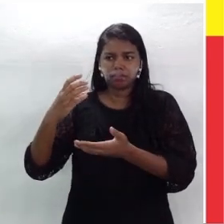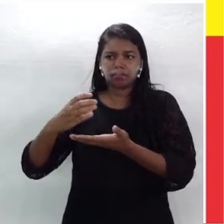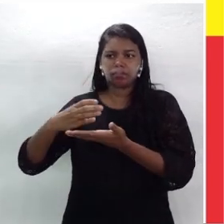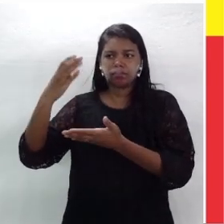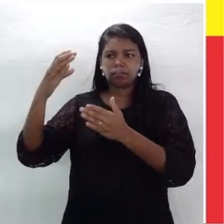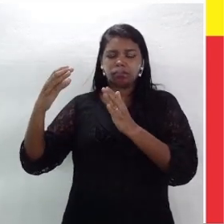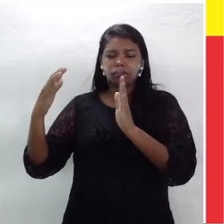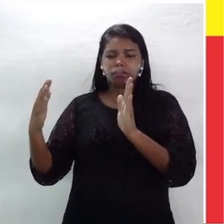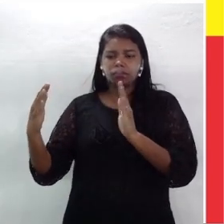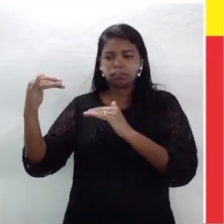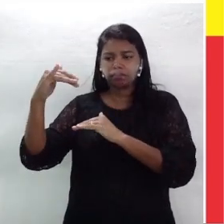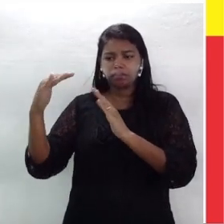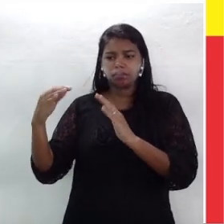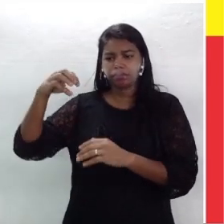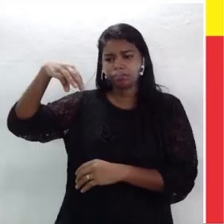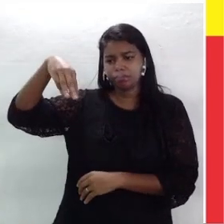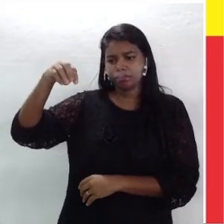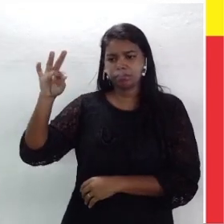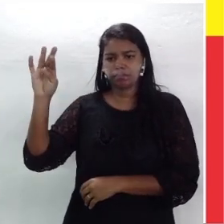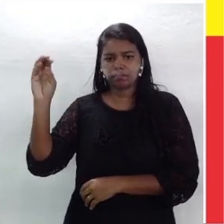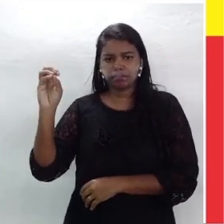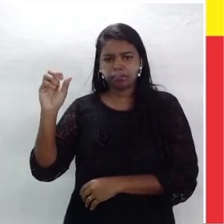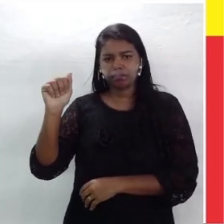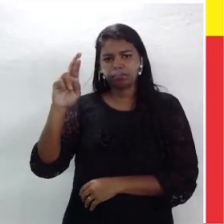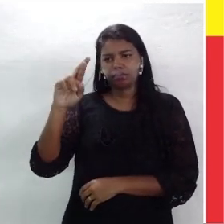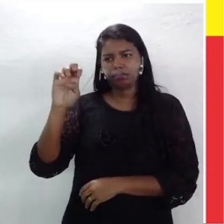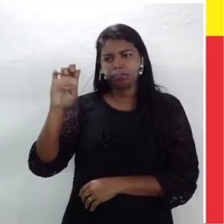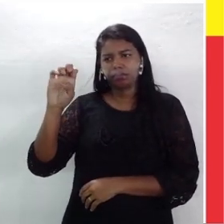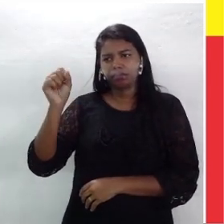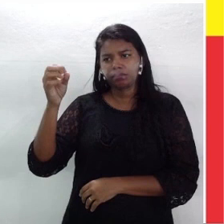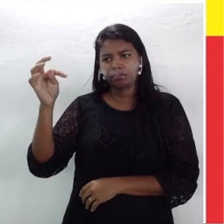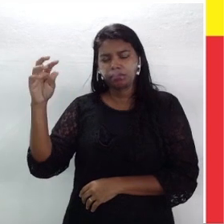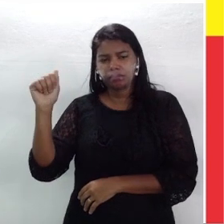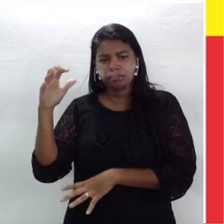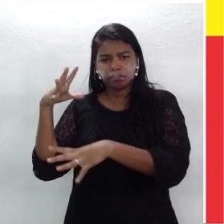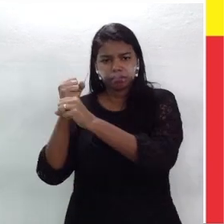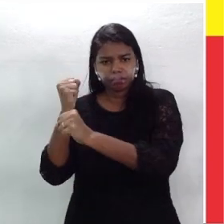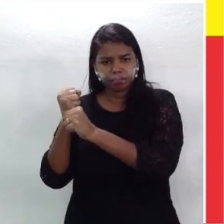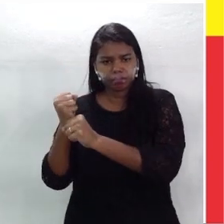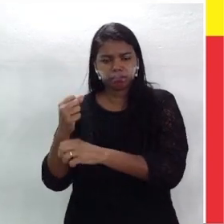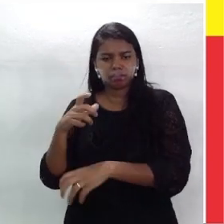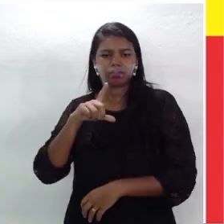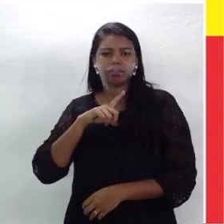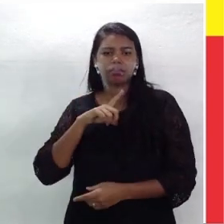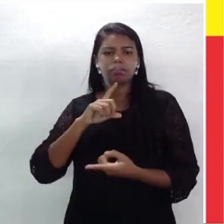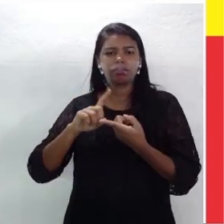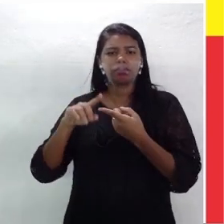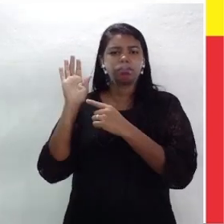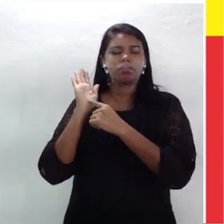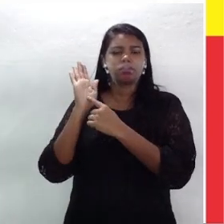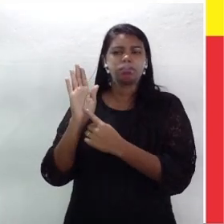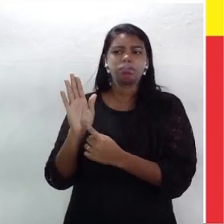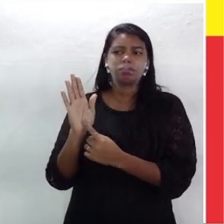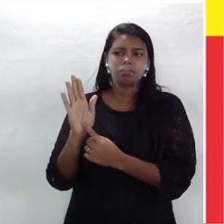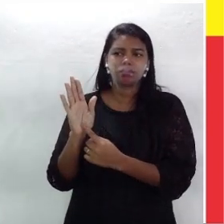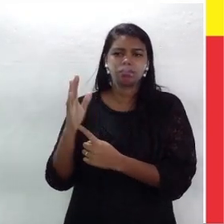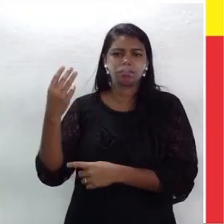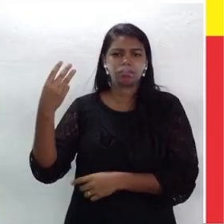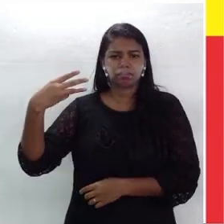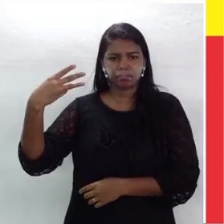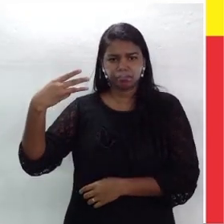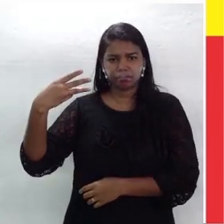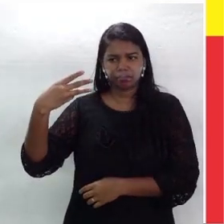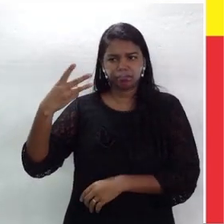1 metro de aresta. E nesse cálculo, temos que ressaltar as 3 dimensões